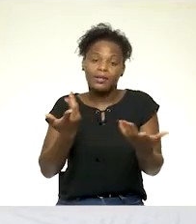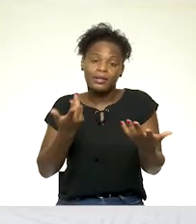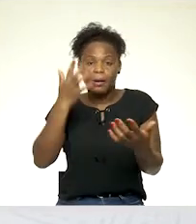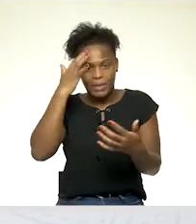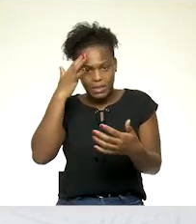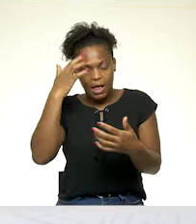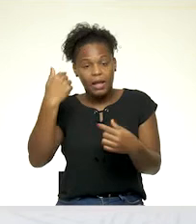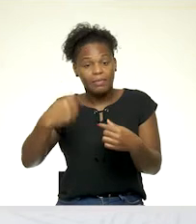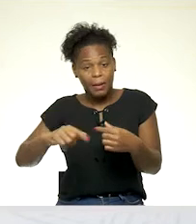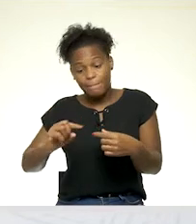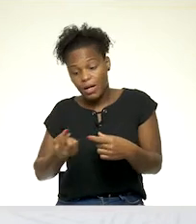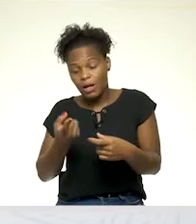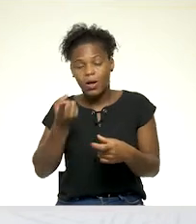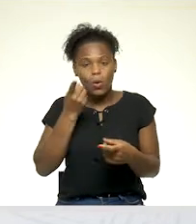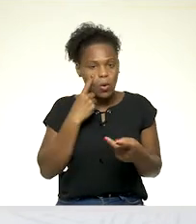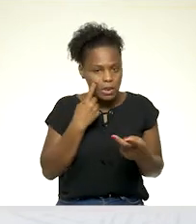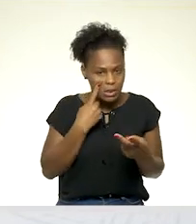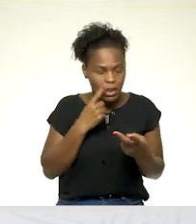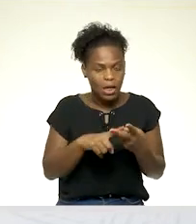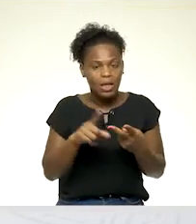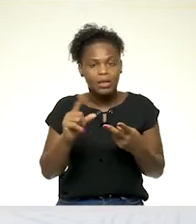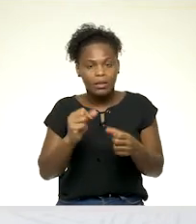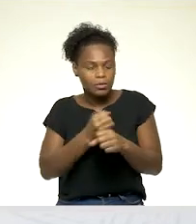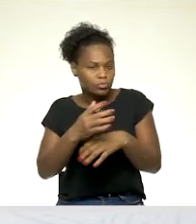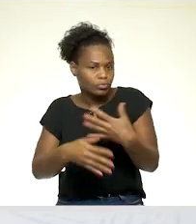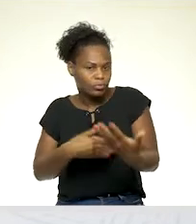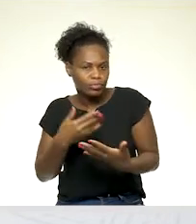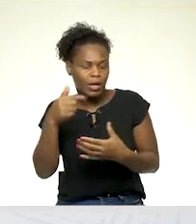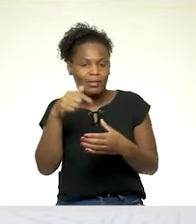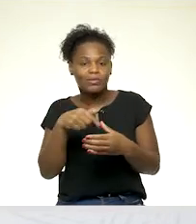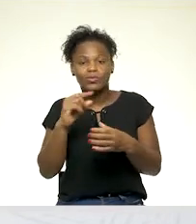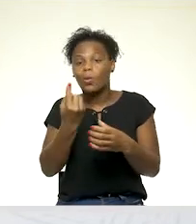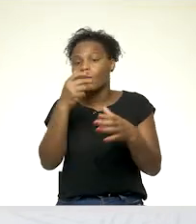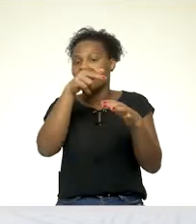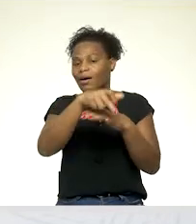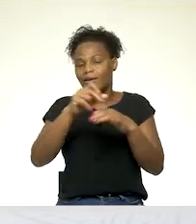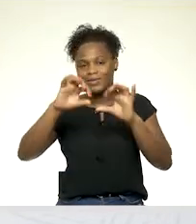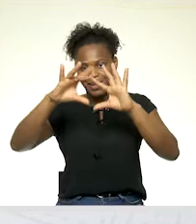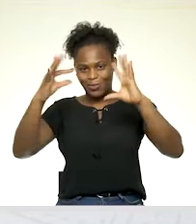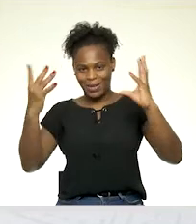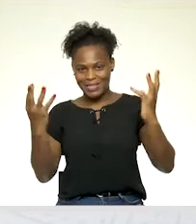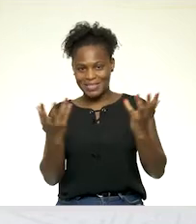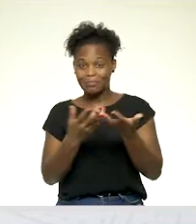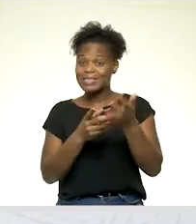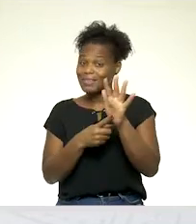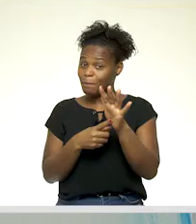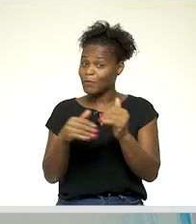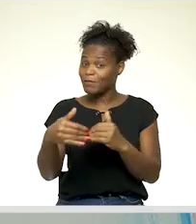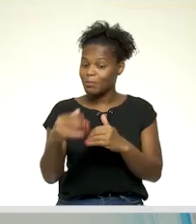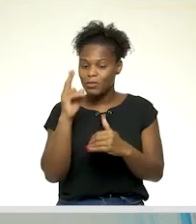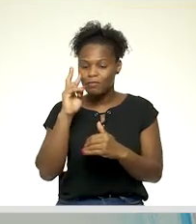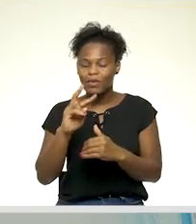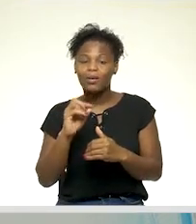de capacidade para conhecer e atuar sobre a natureza. Vejamos agora